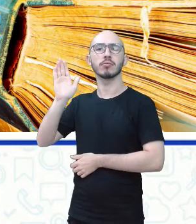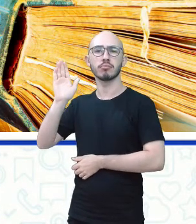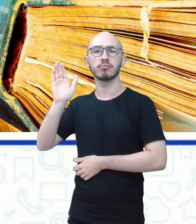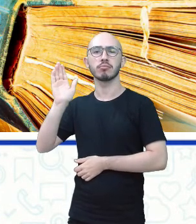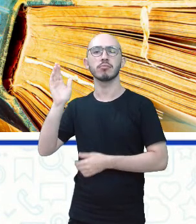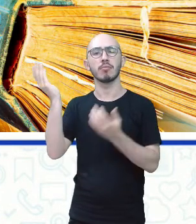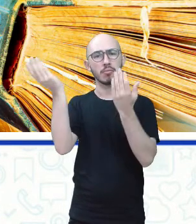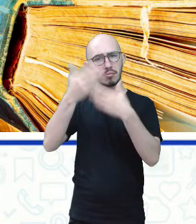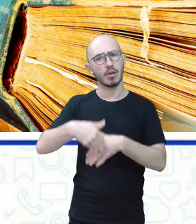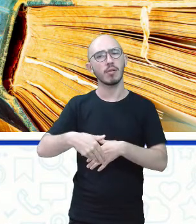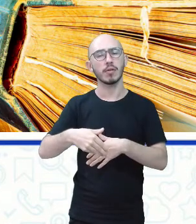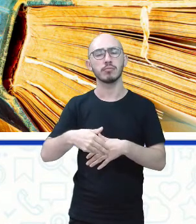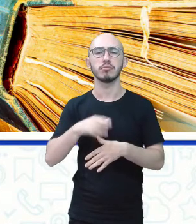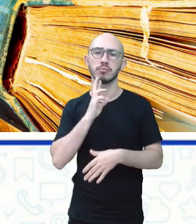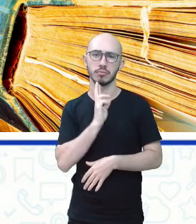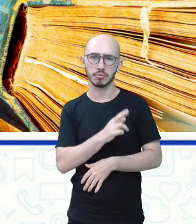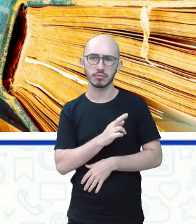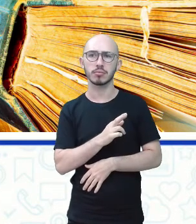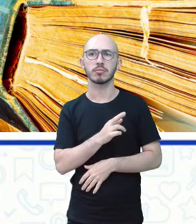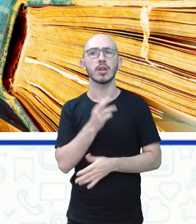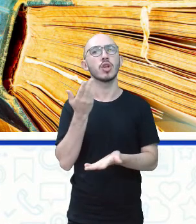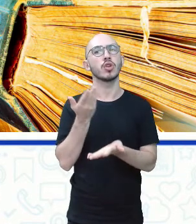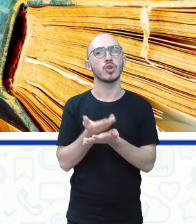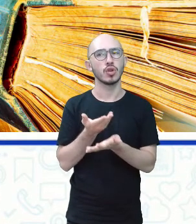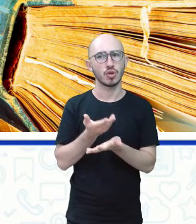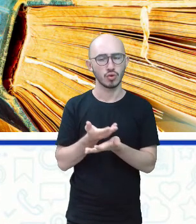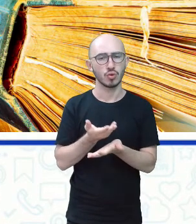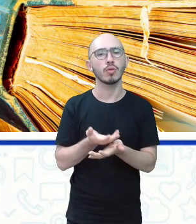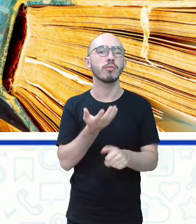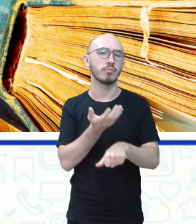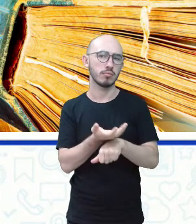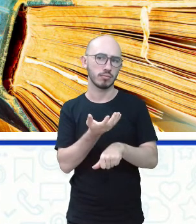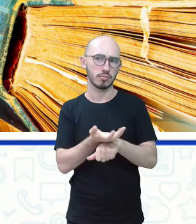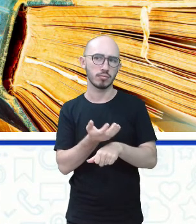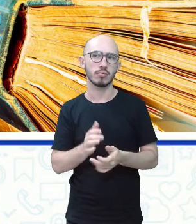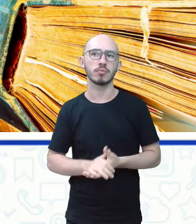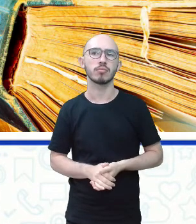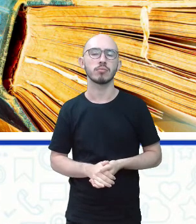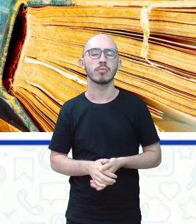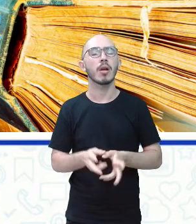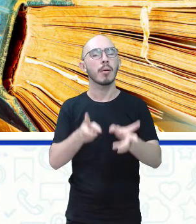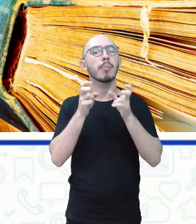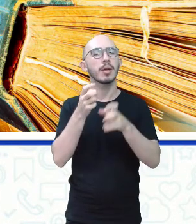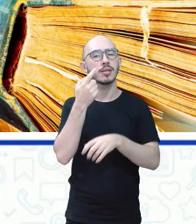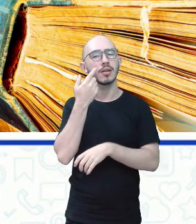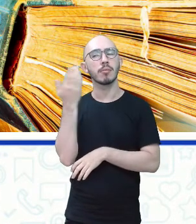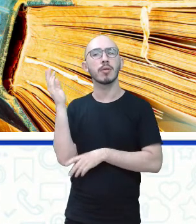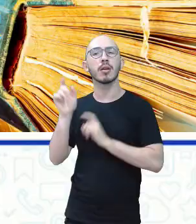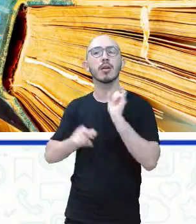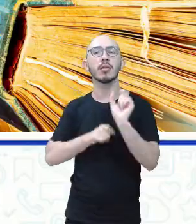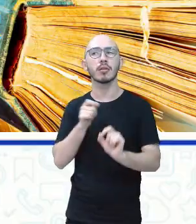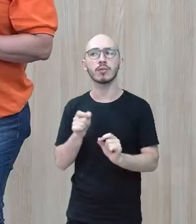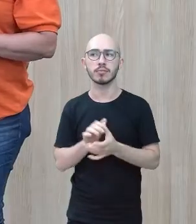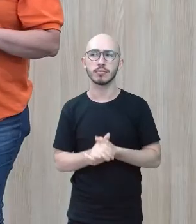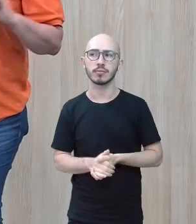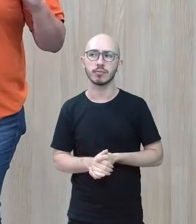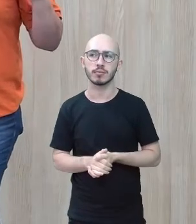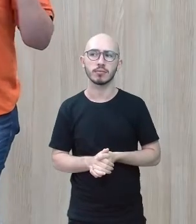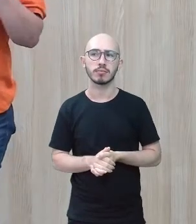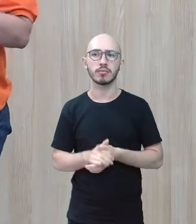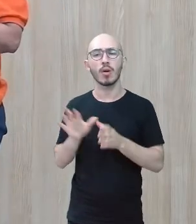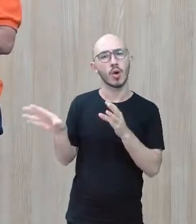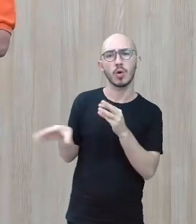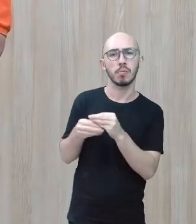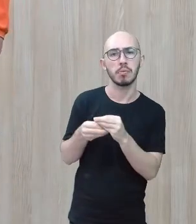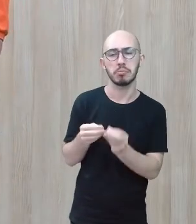prova. Ele estudou a matéria. Então, vocês percebem que nós não temos complemento,